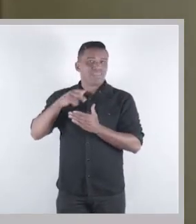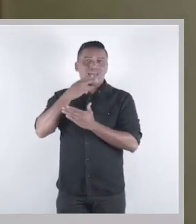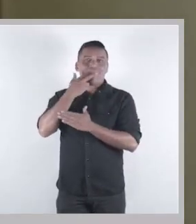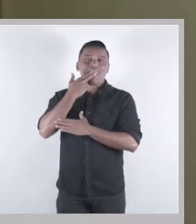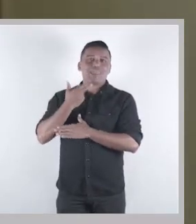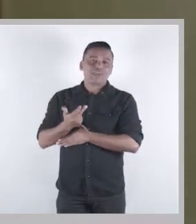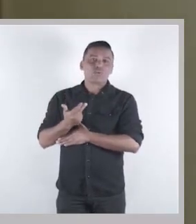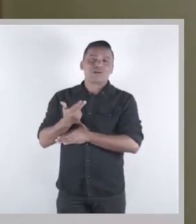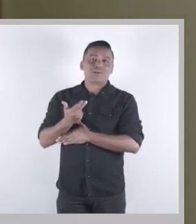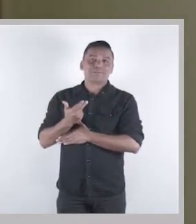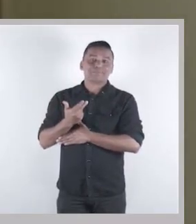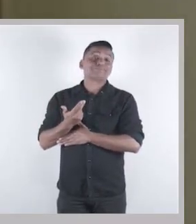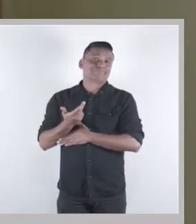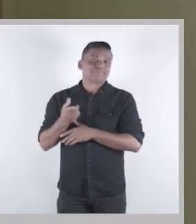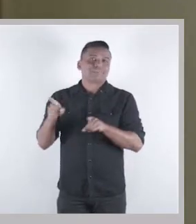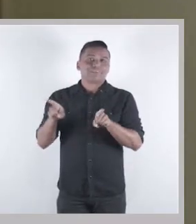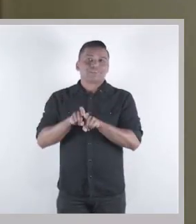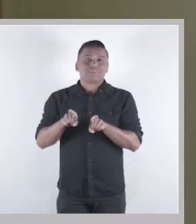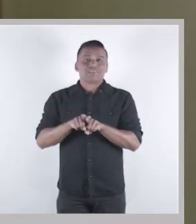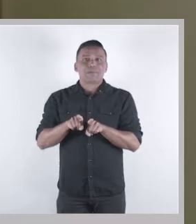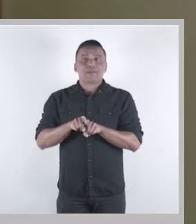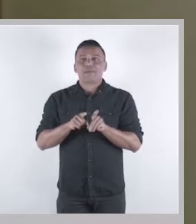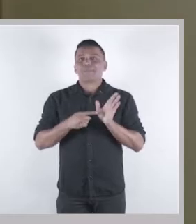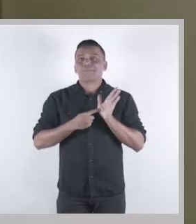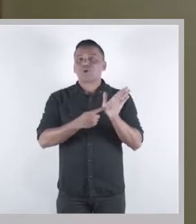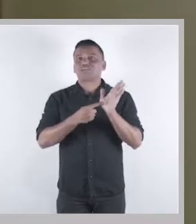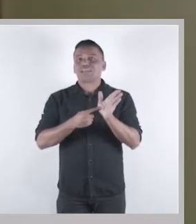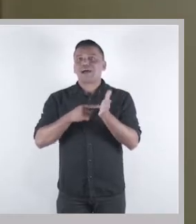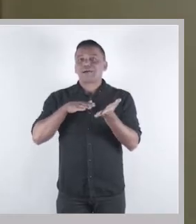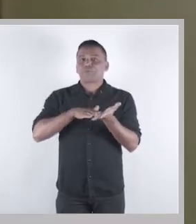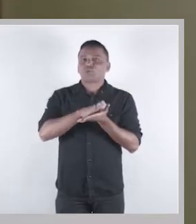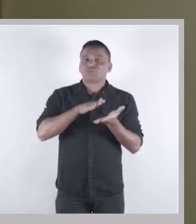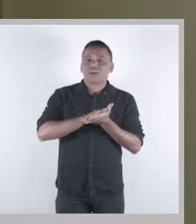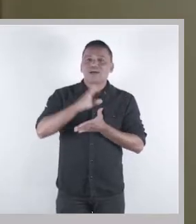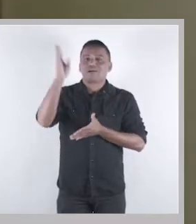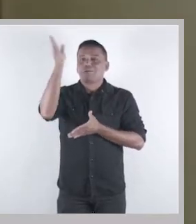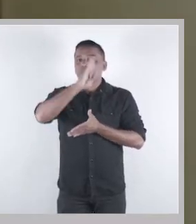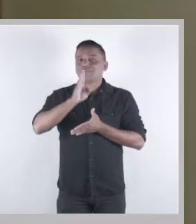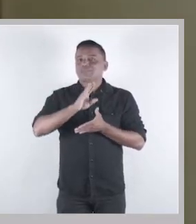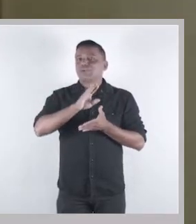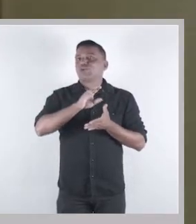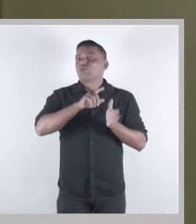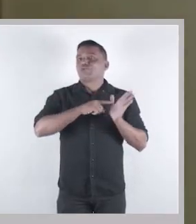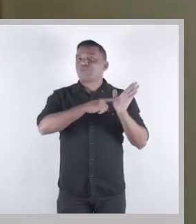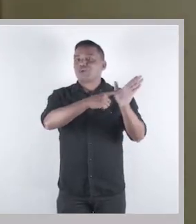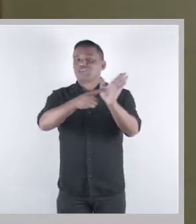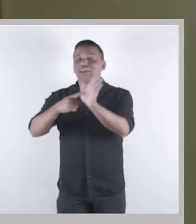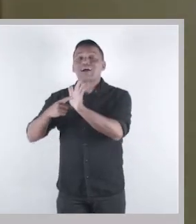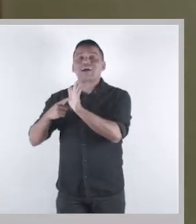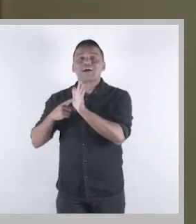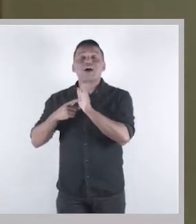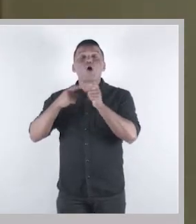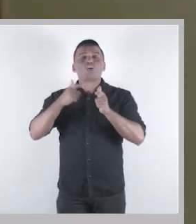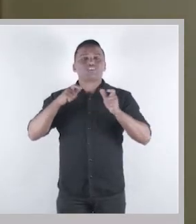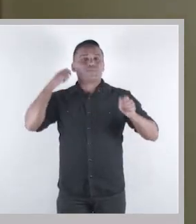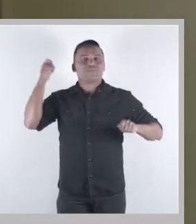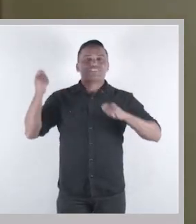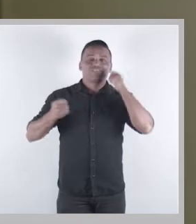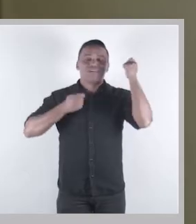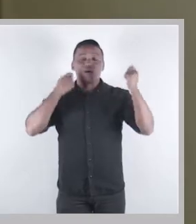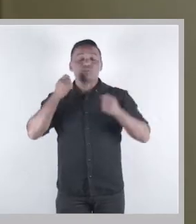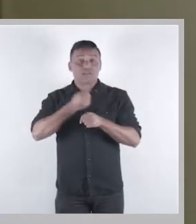produzindo para outros lugares são os festivais e 2014 você entender ou uma uma